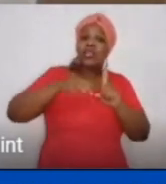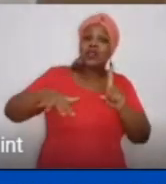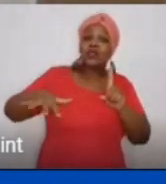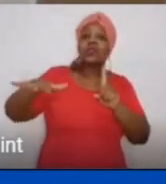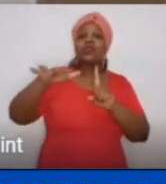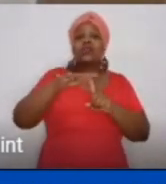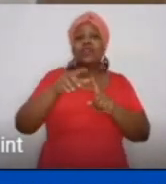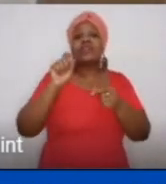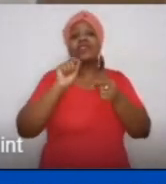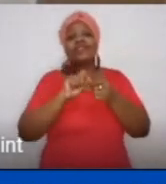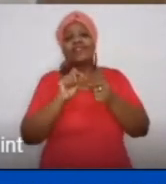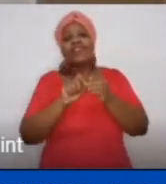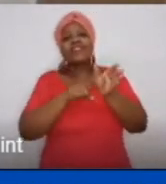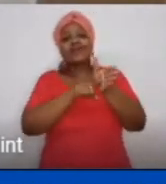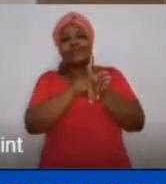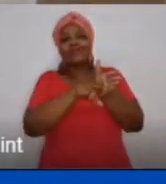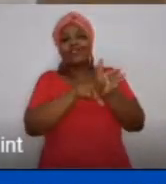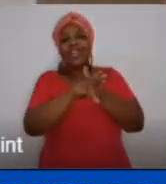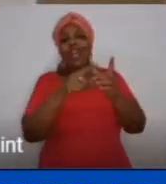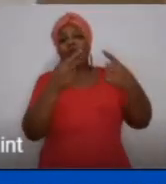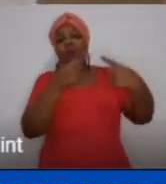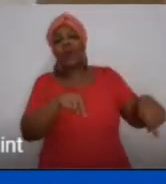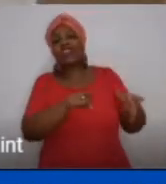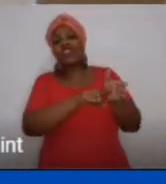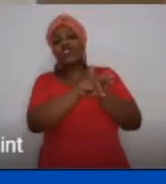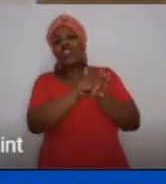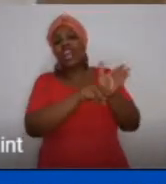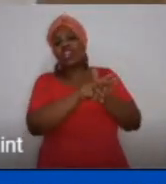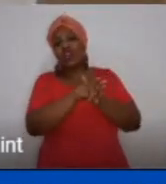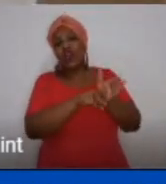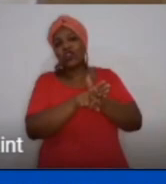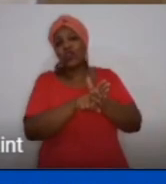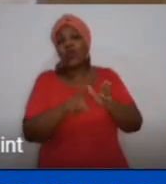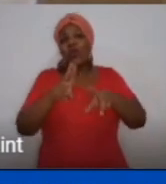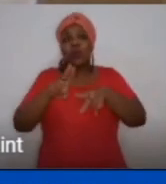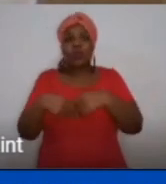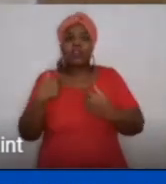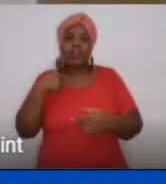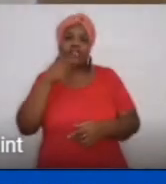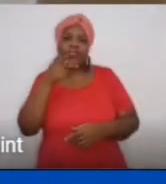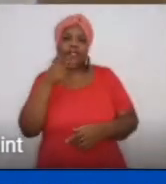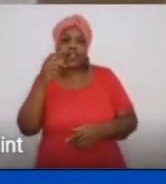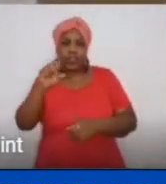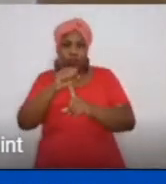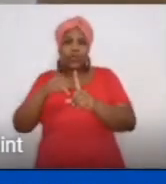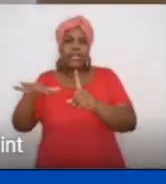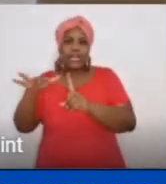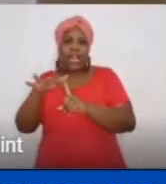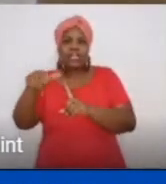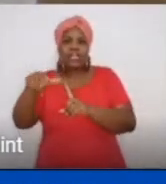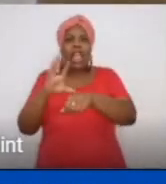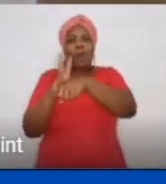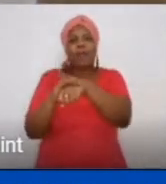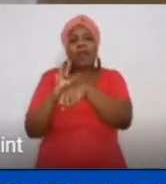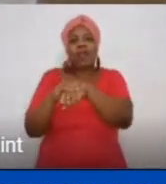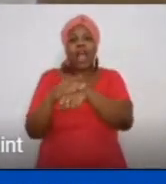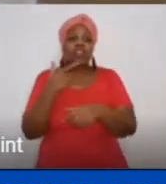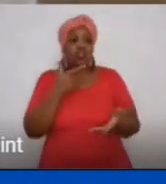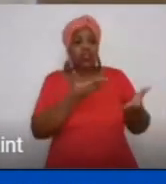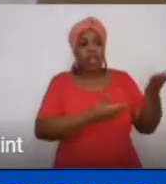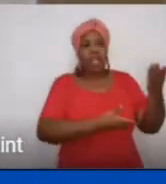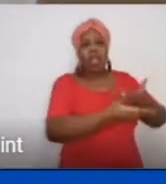afeita a diagnósticos. Então, por isso é uma sociedade patologizante. Nós trabalhamos nas nossas